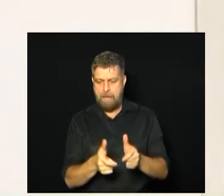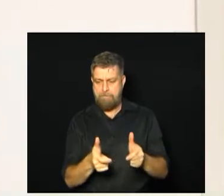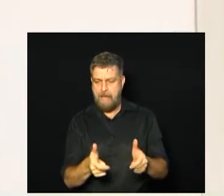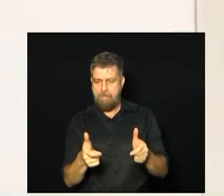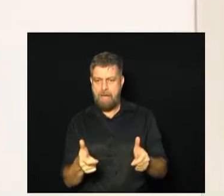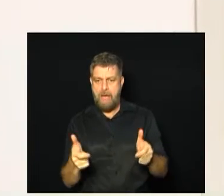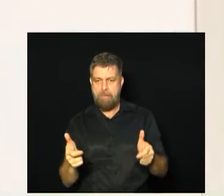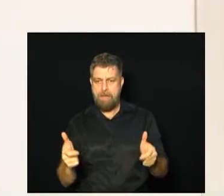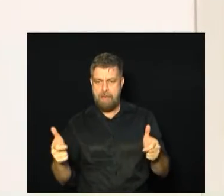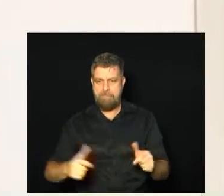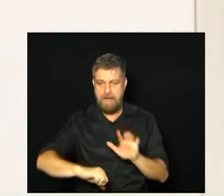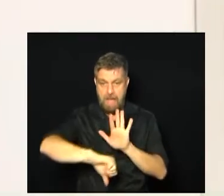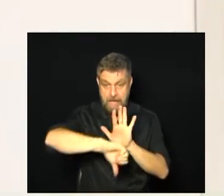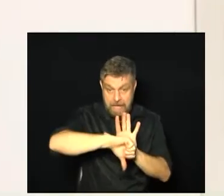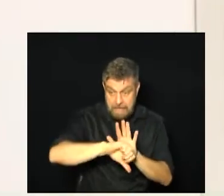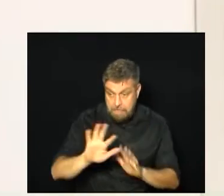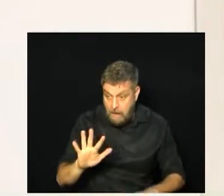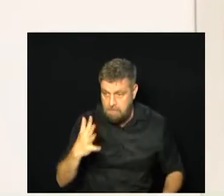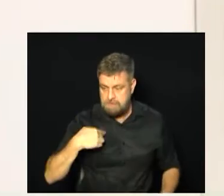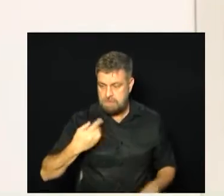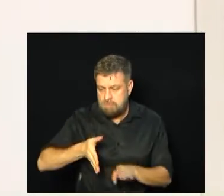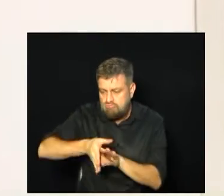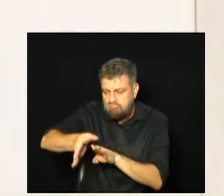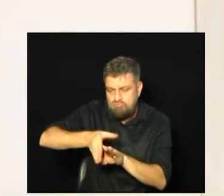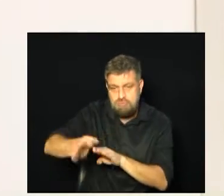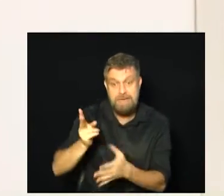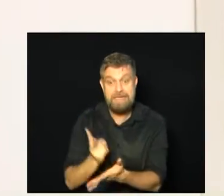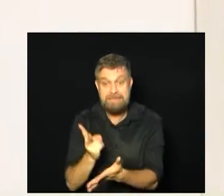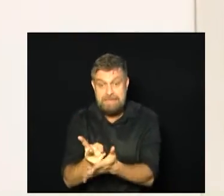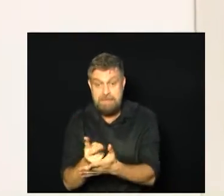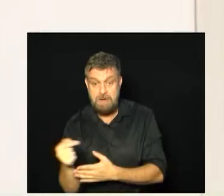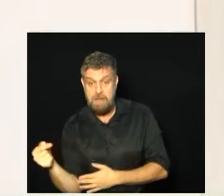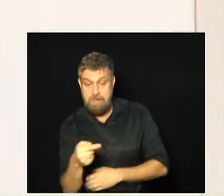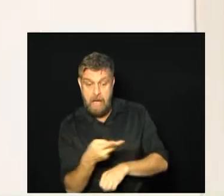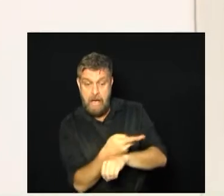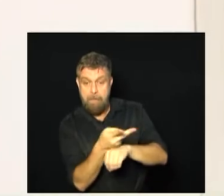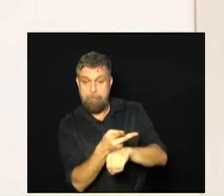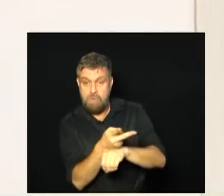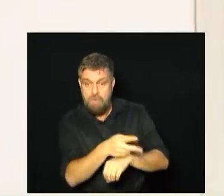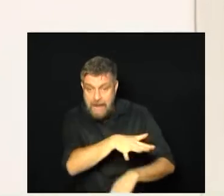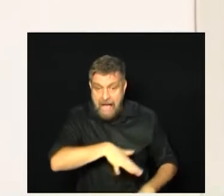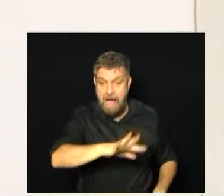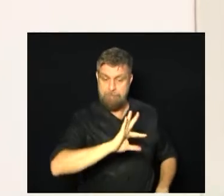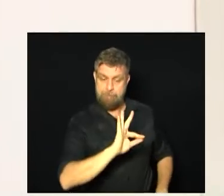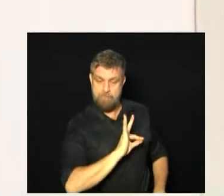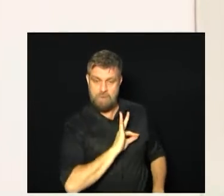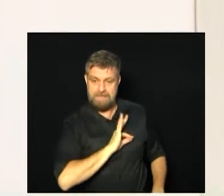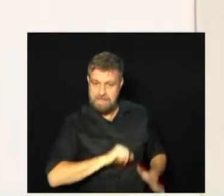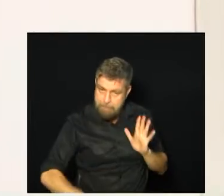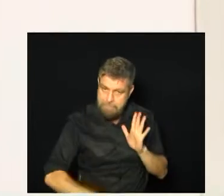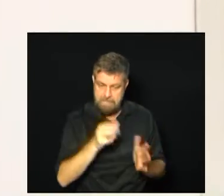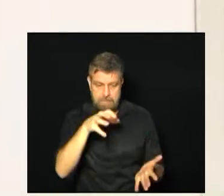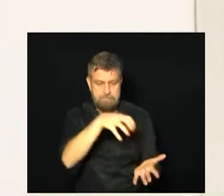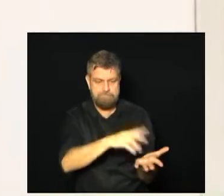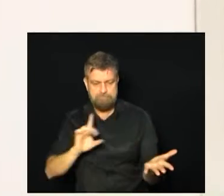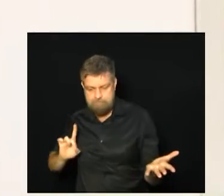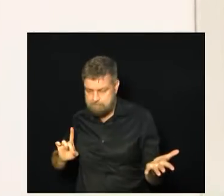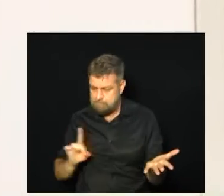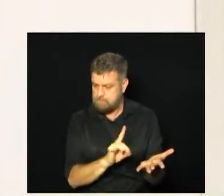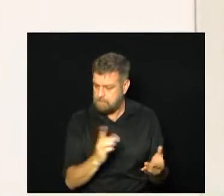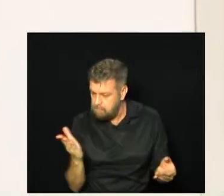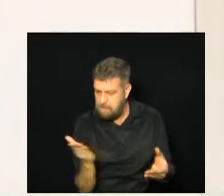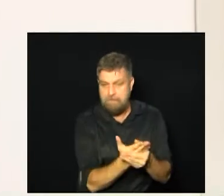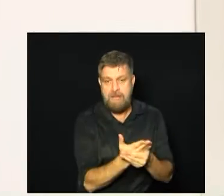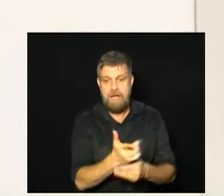em ocorrendo o crime, nós aconselhamos sempre a procurar os órgãos policiais, primeiramente, né? Se